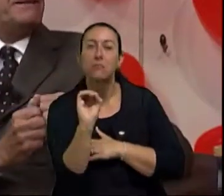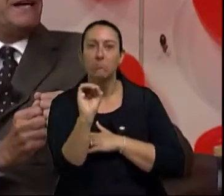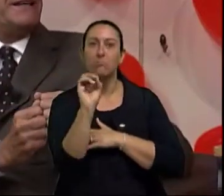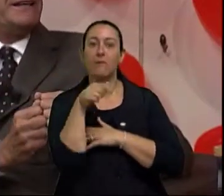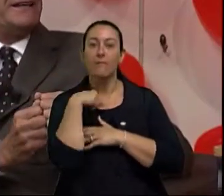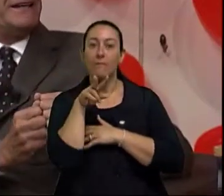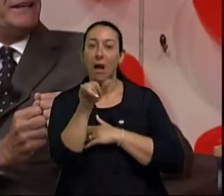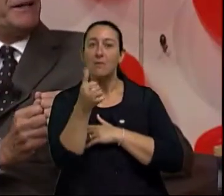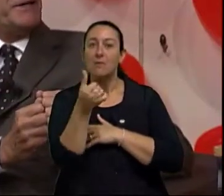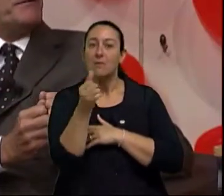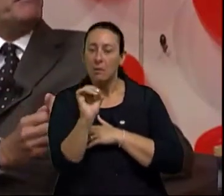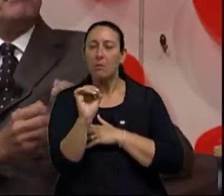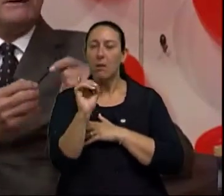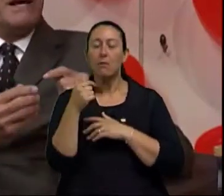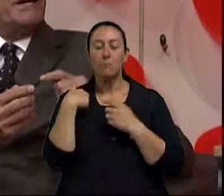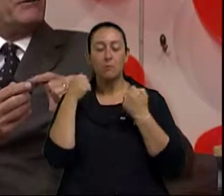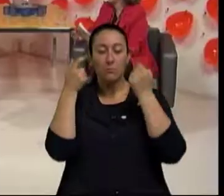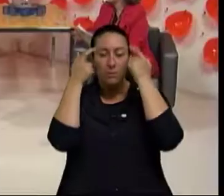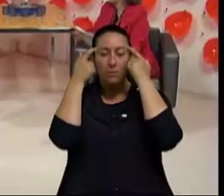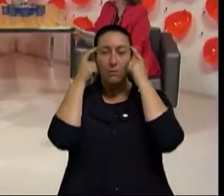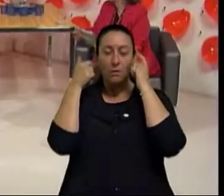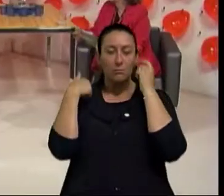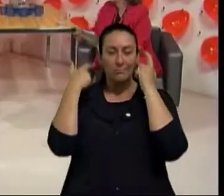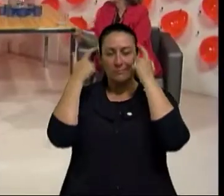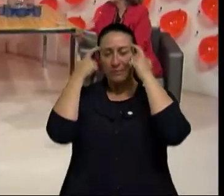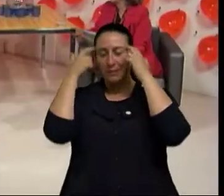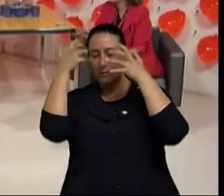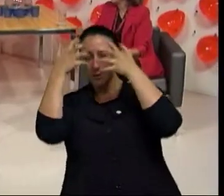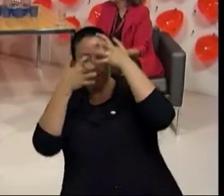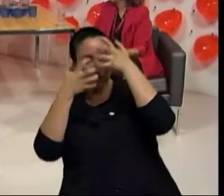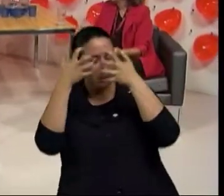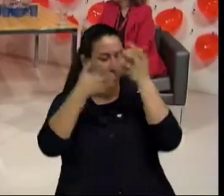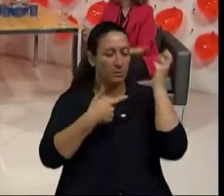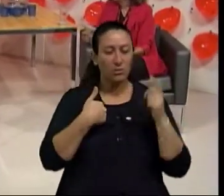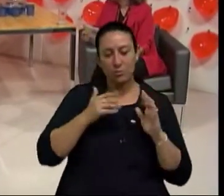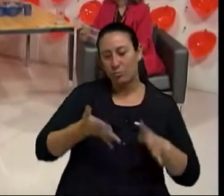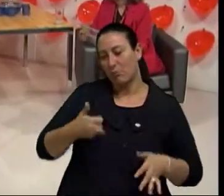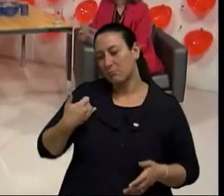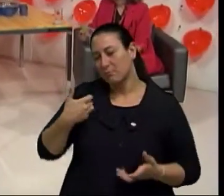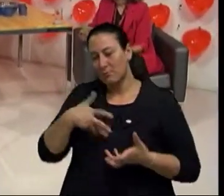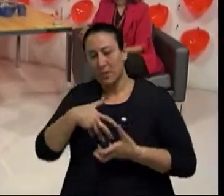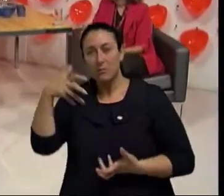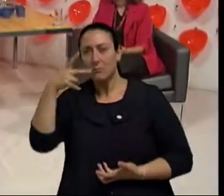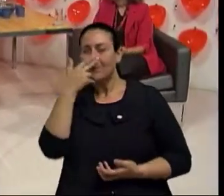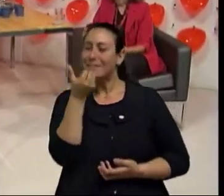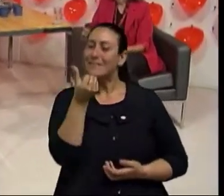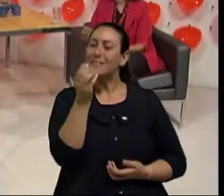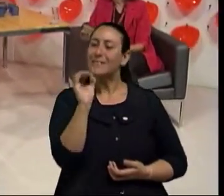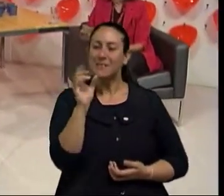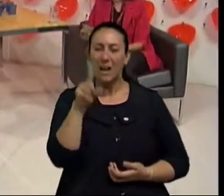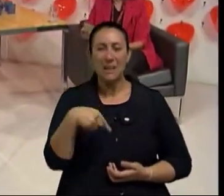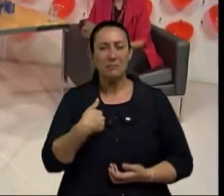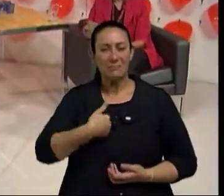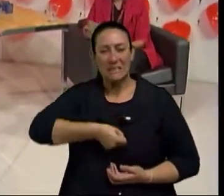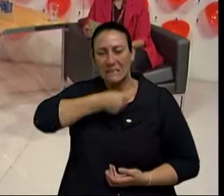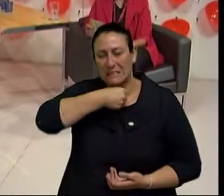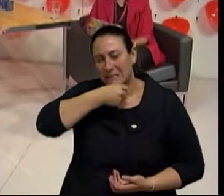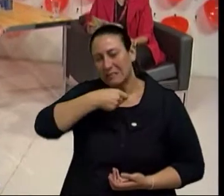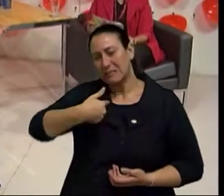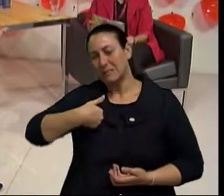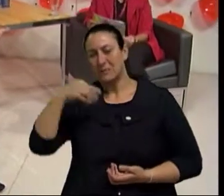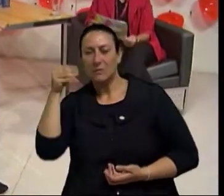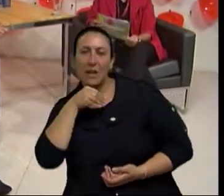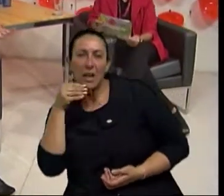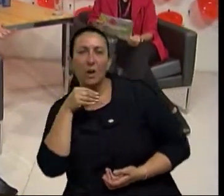ser repensada. Sim, pela população vai ter porque que ser repensada. Porque aí as pessoas associam essa idade de 60 anos com essas fragilidades, com essas